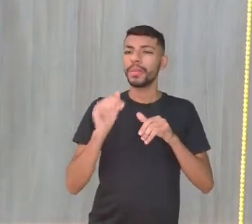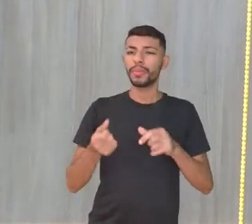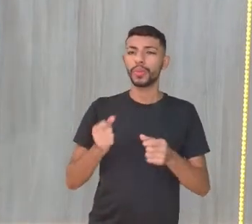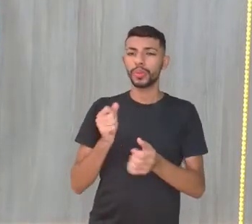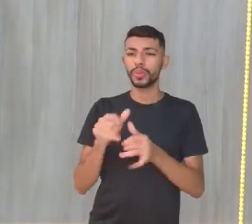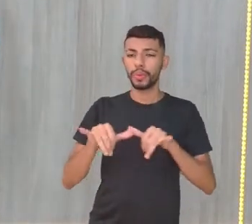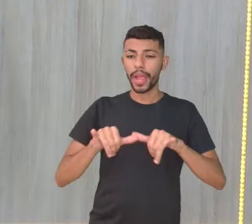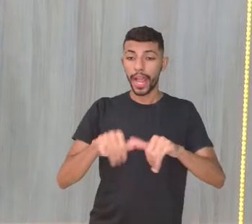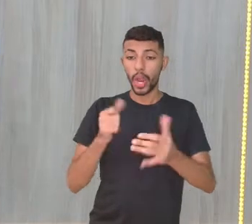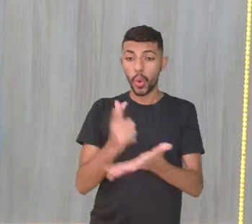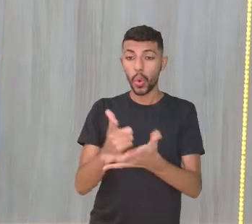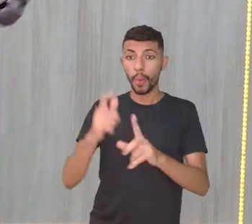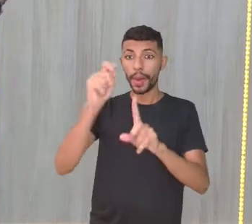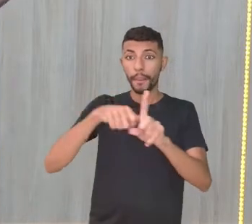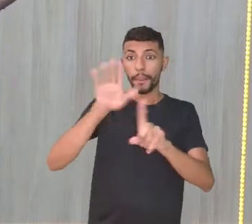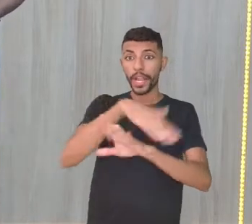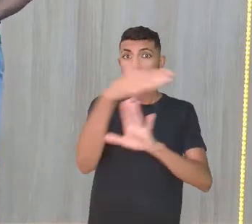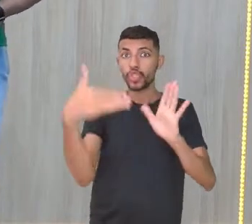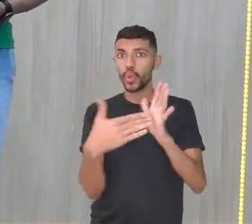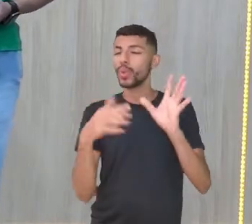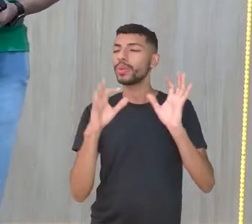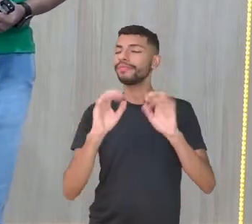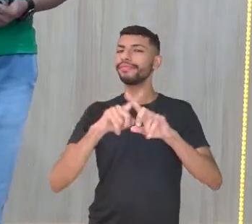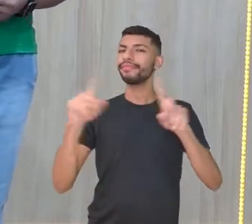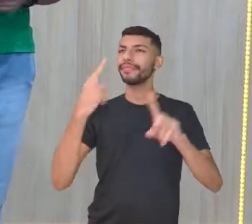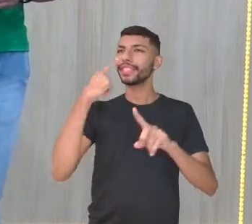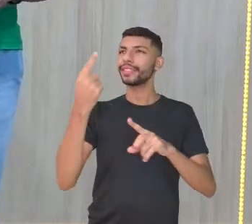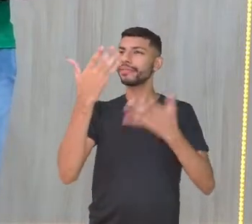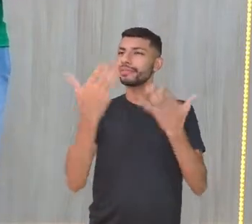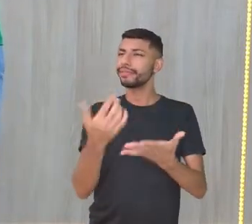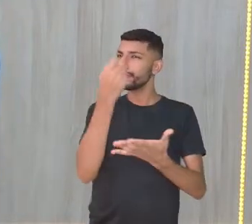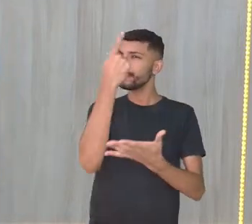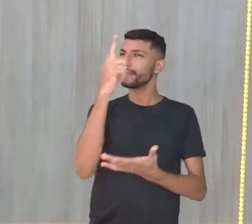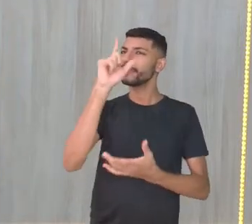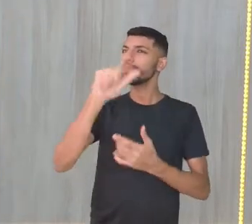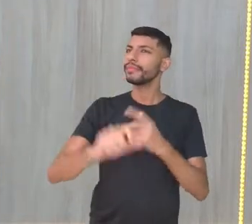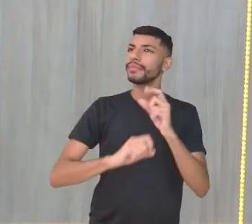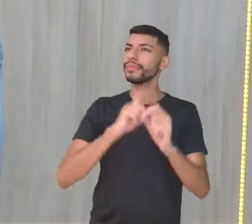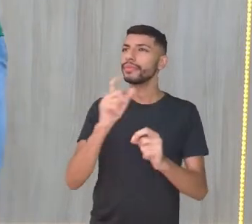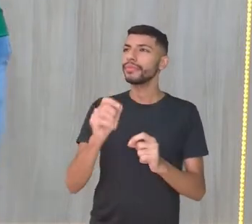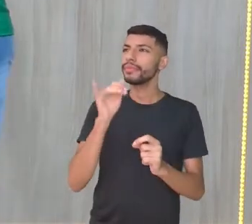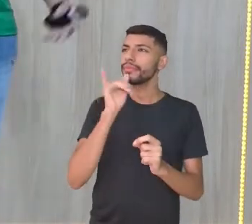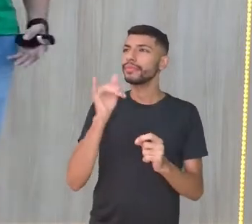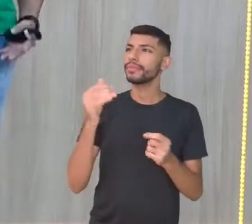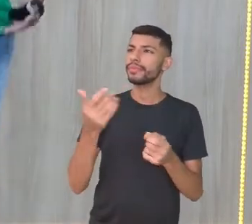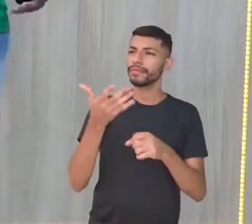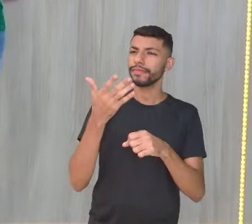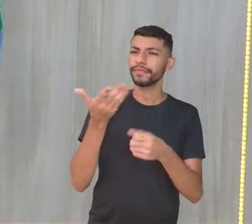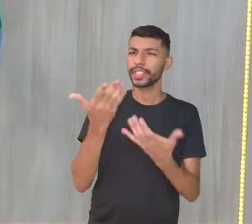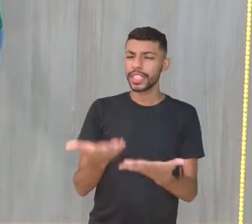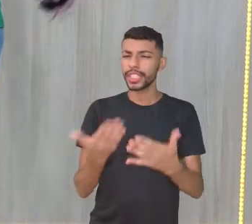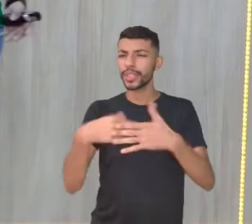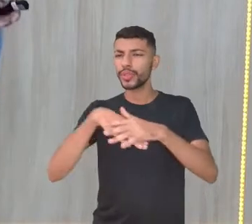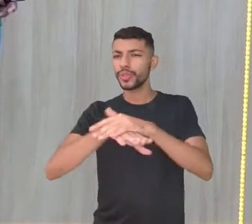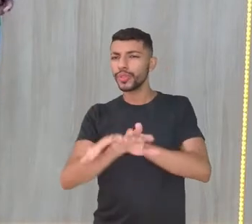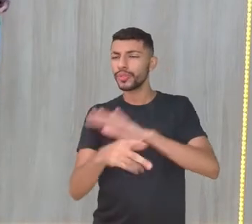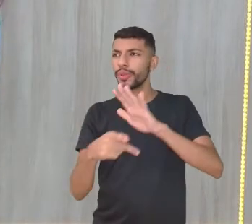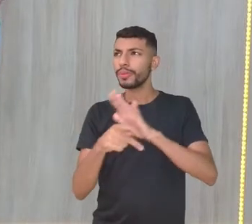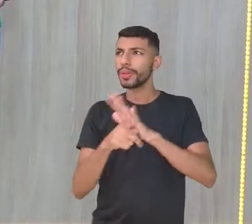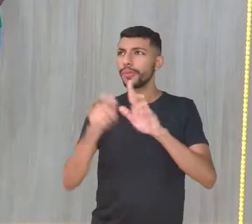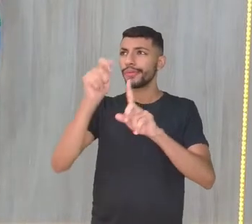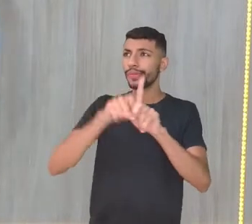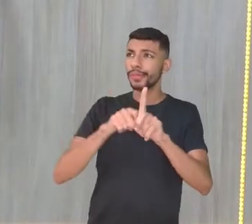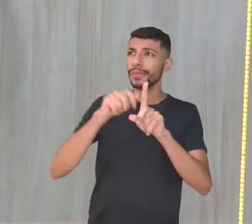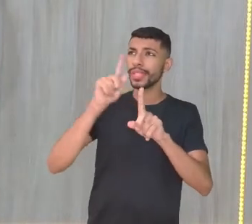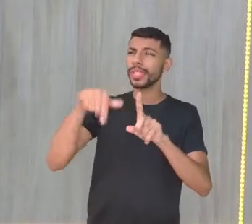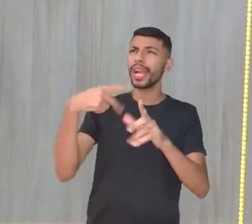no supermercado e faz a feira do mês. Mas essa ideia aí, essa prática da feira do mês, ela se